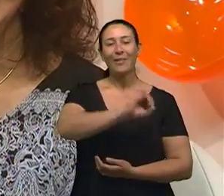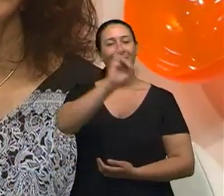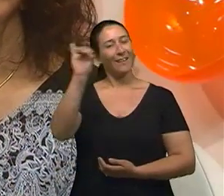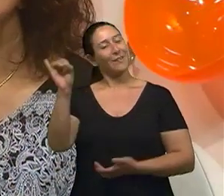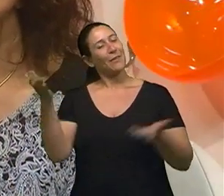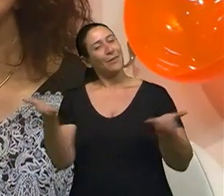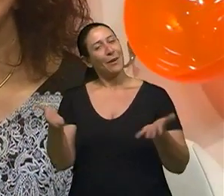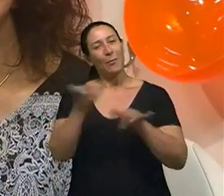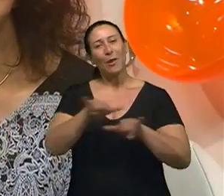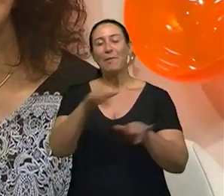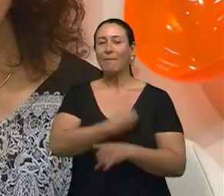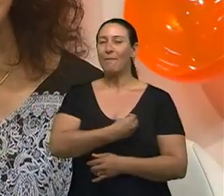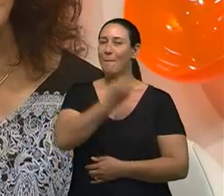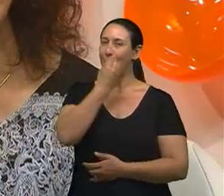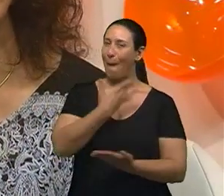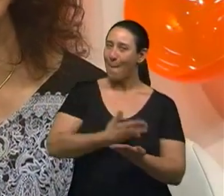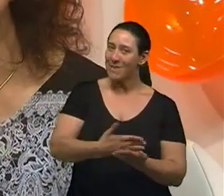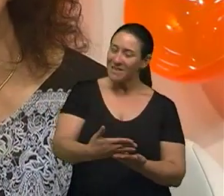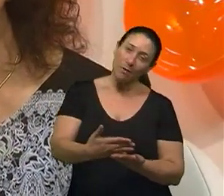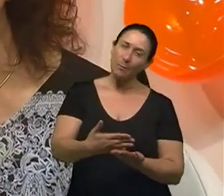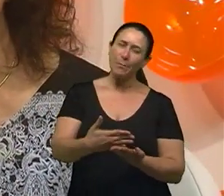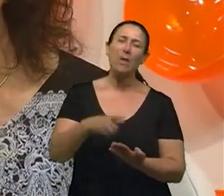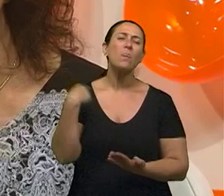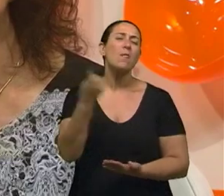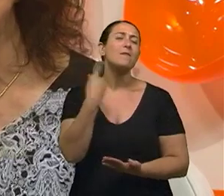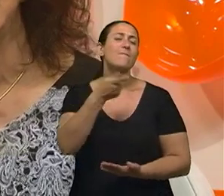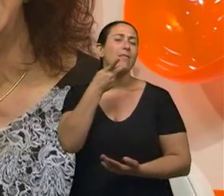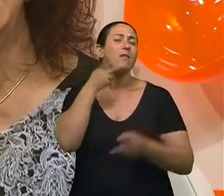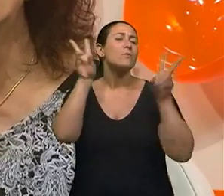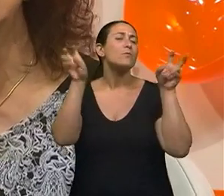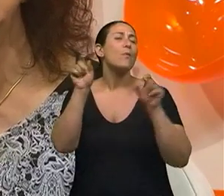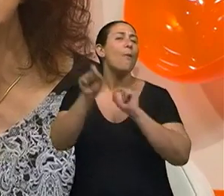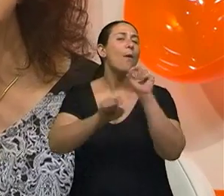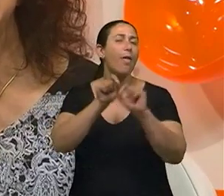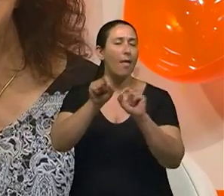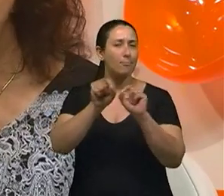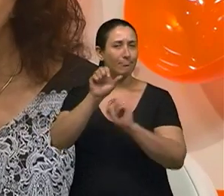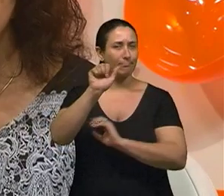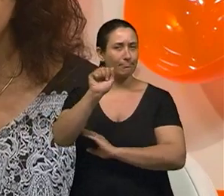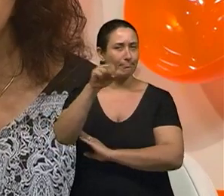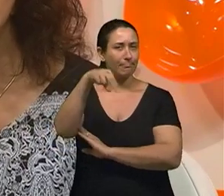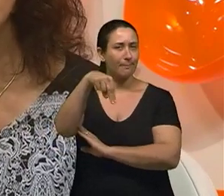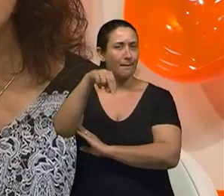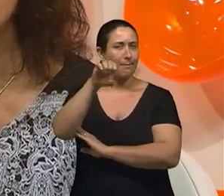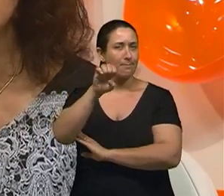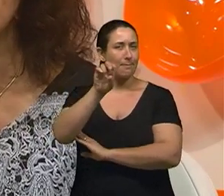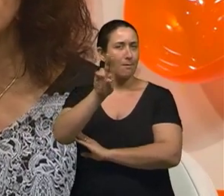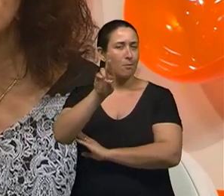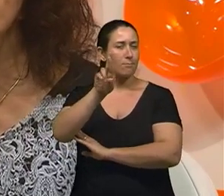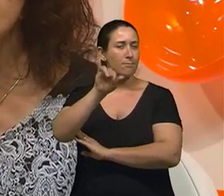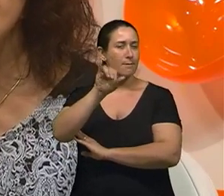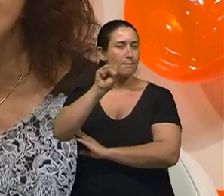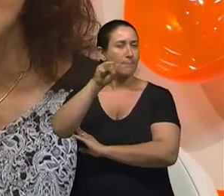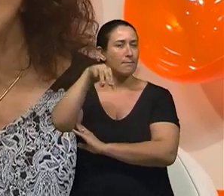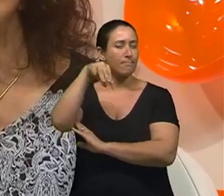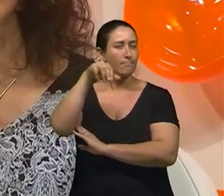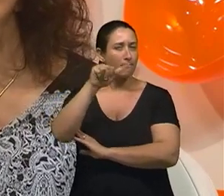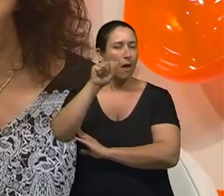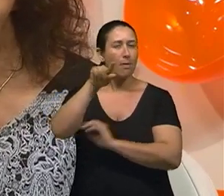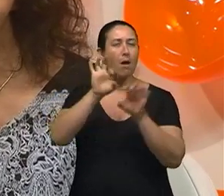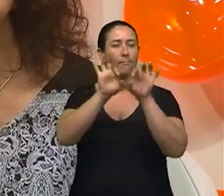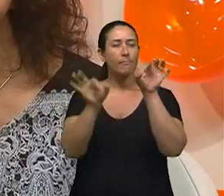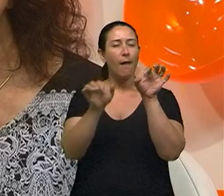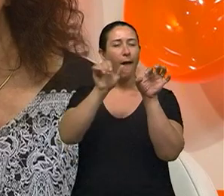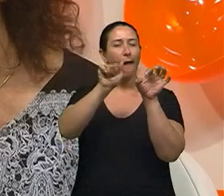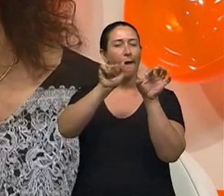Olá o nosso viva bem está começando e nós vamos falar sobre aneurisma da aorta uma doença silenciosa na